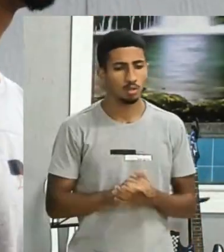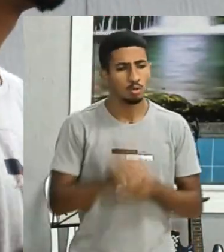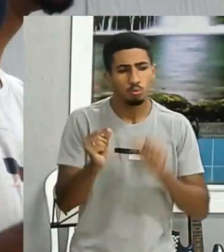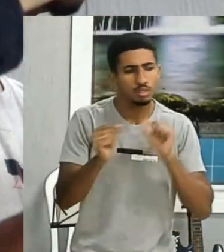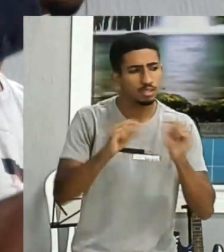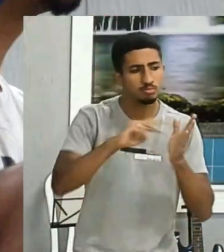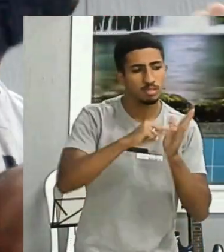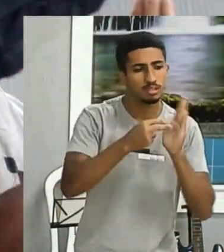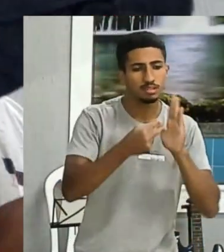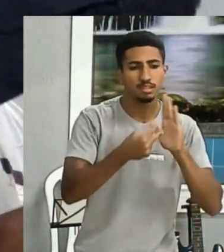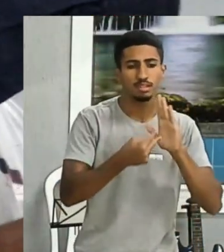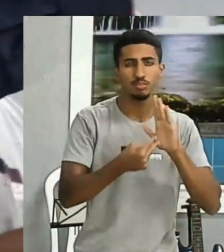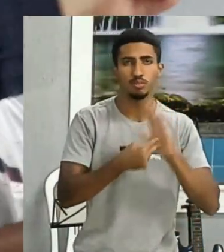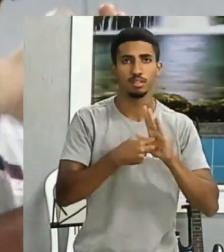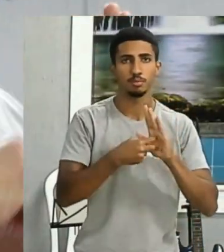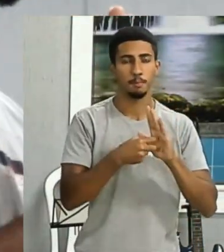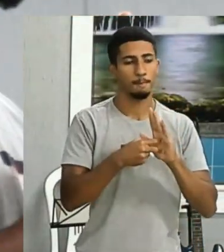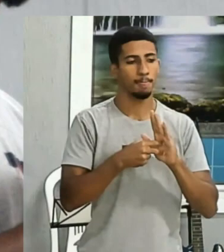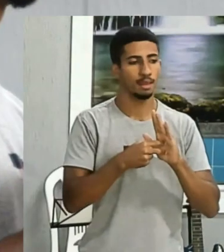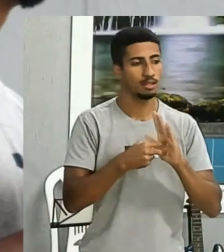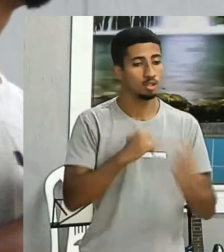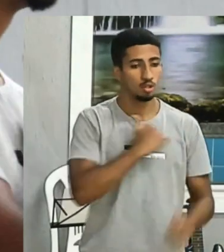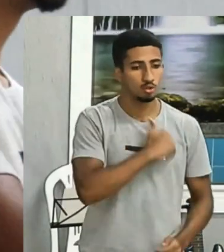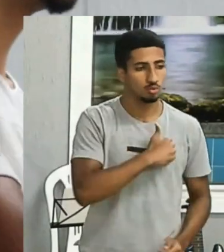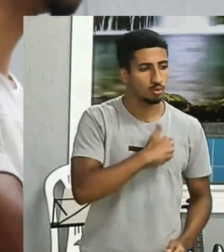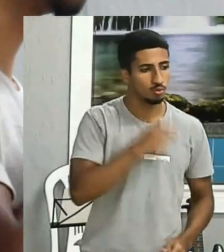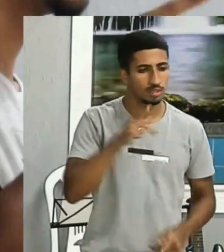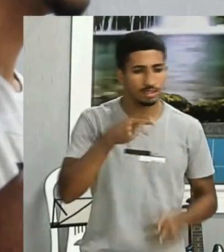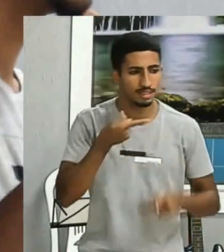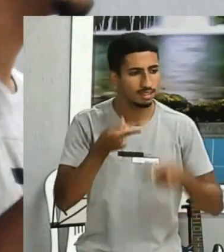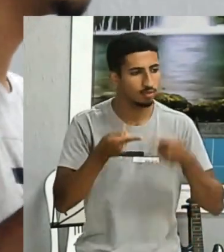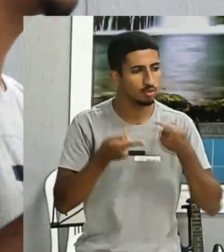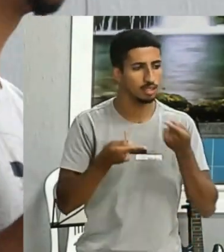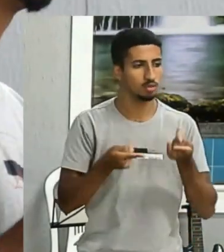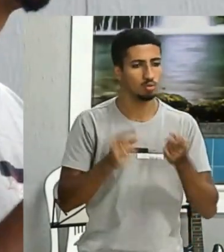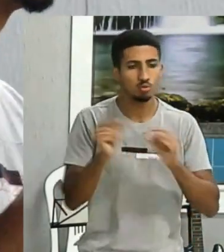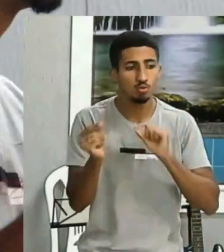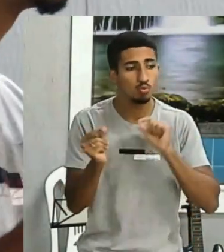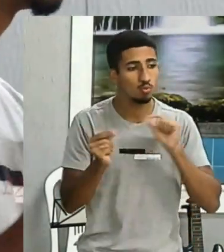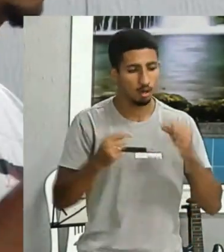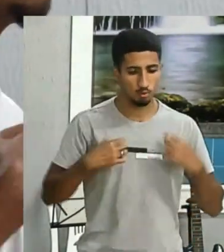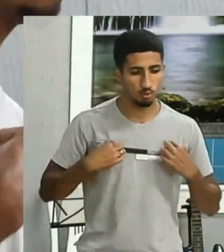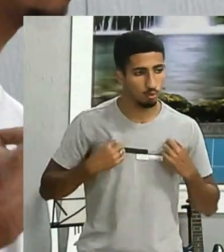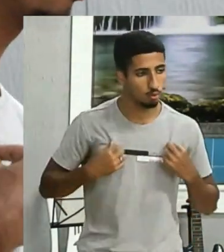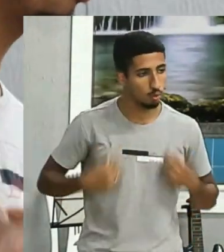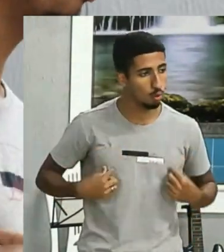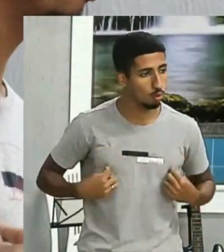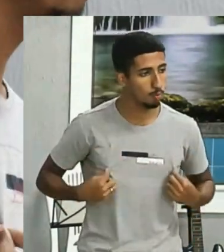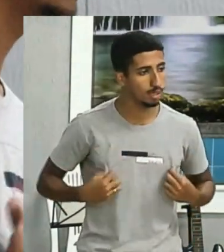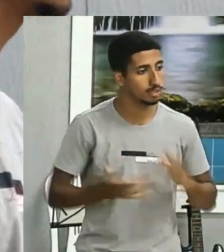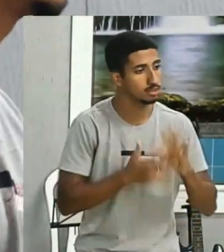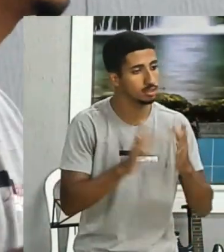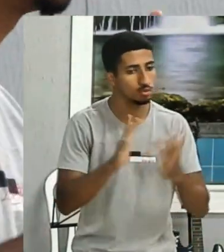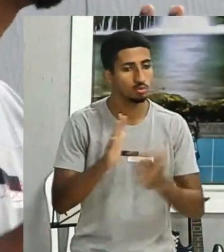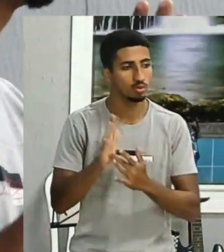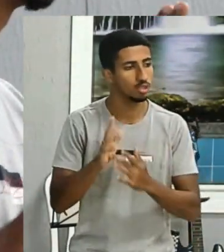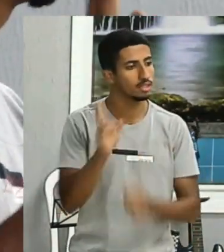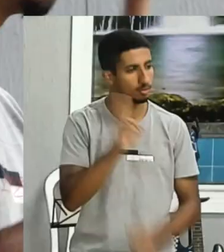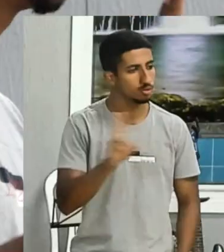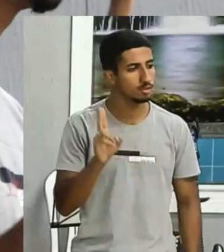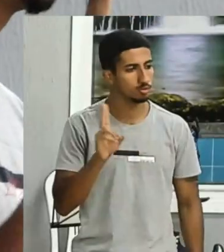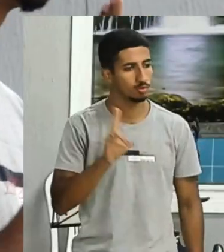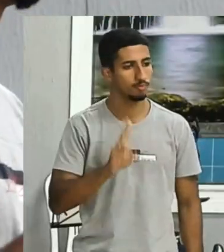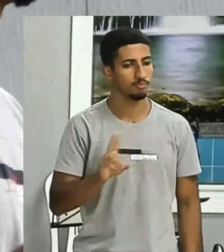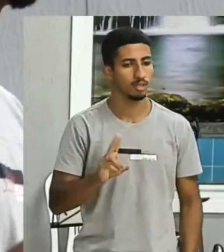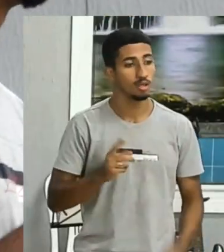Ele está dizendo da roupa que Jesus está usando. Não é? A roupa que as pessoas usam revela muito de quem ela